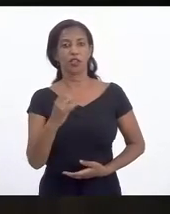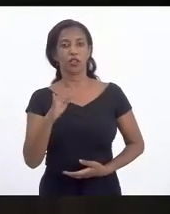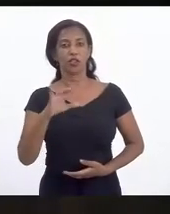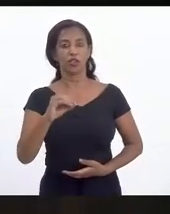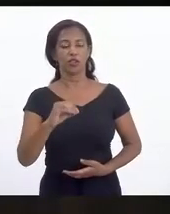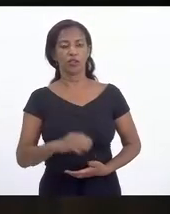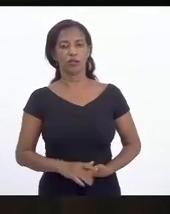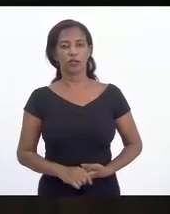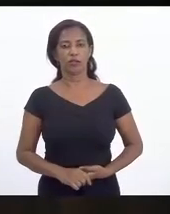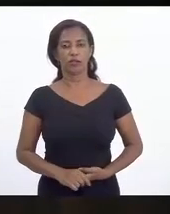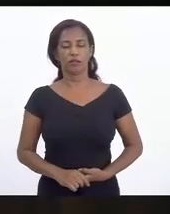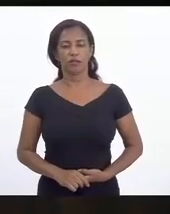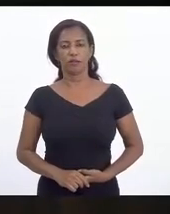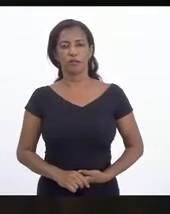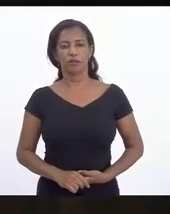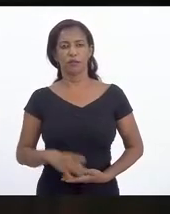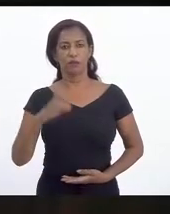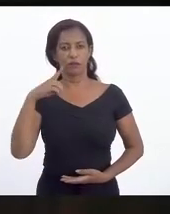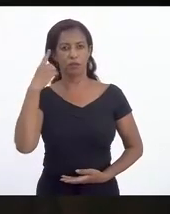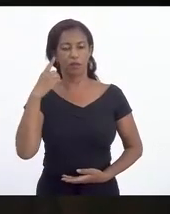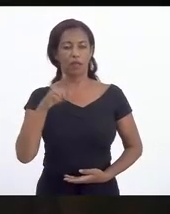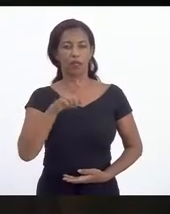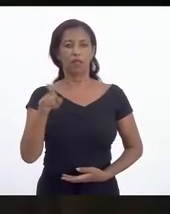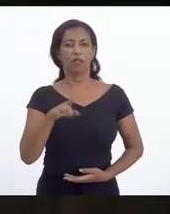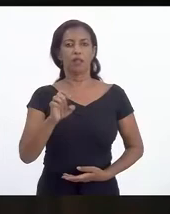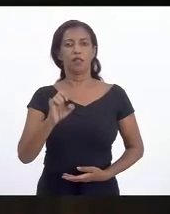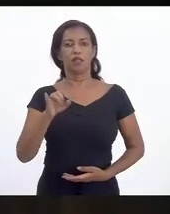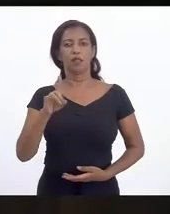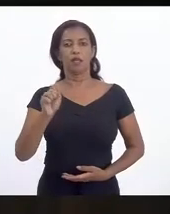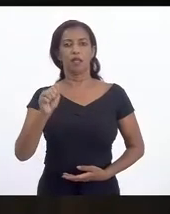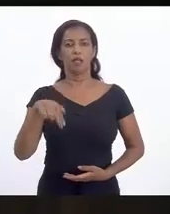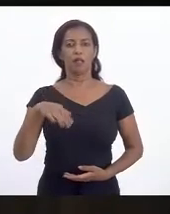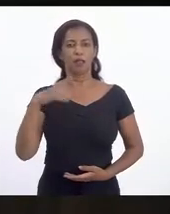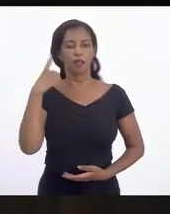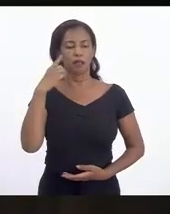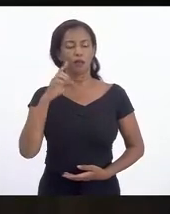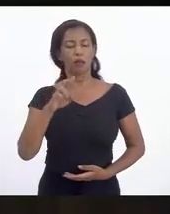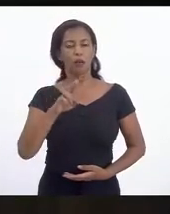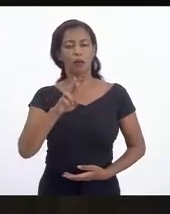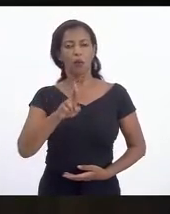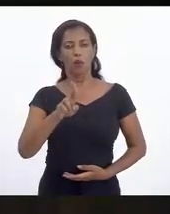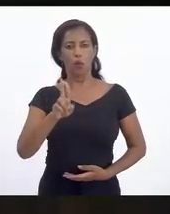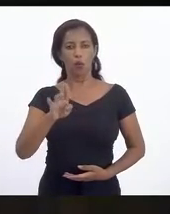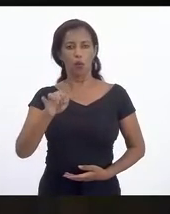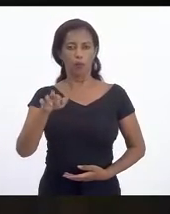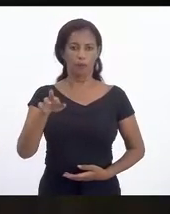Machado, deputado Chico Machado, deputado Zeidan, deputado Rubens Montempo,